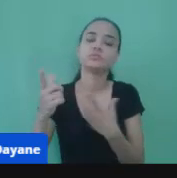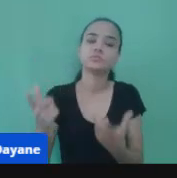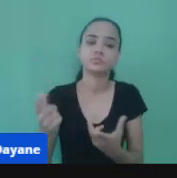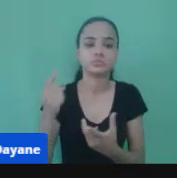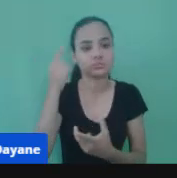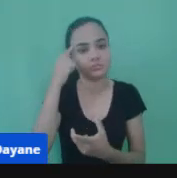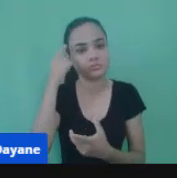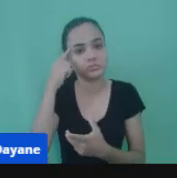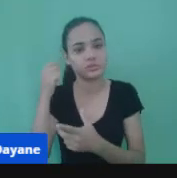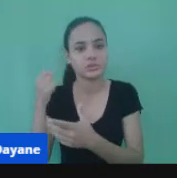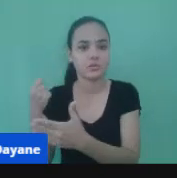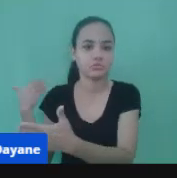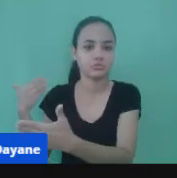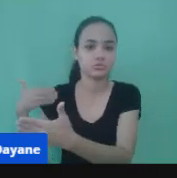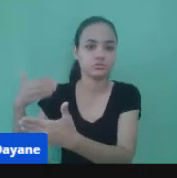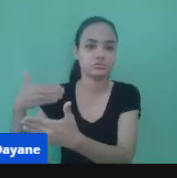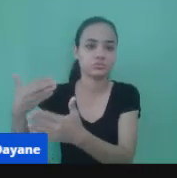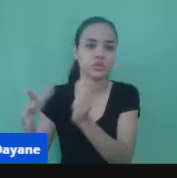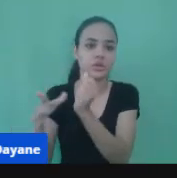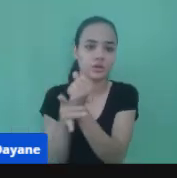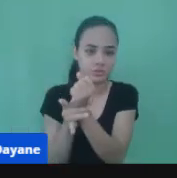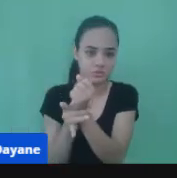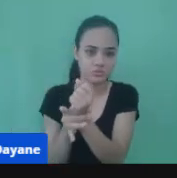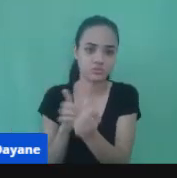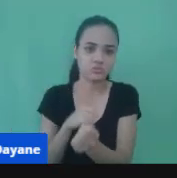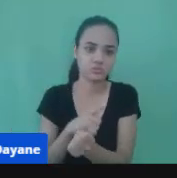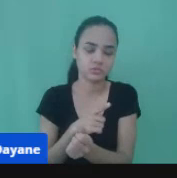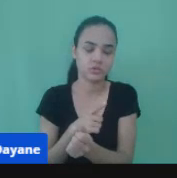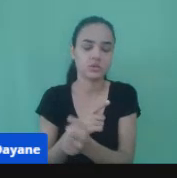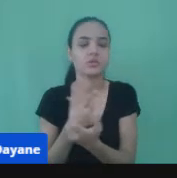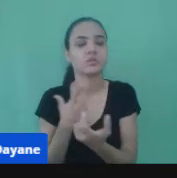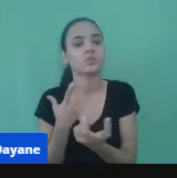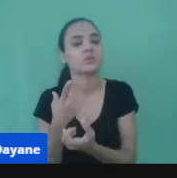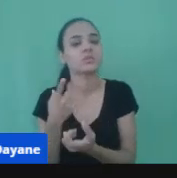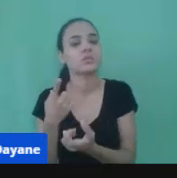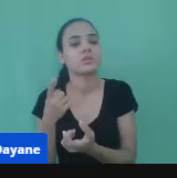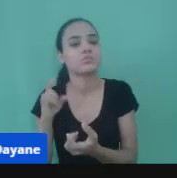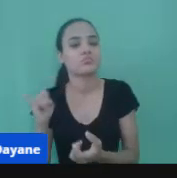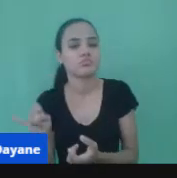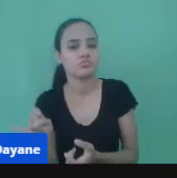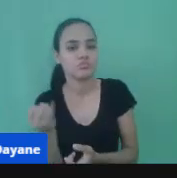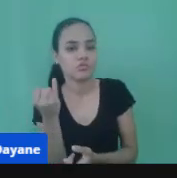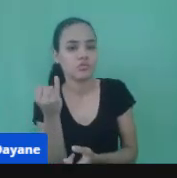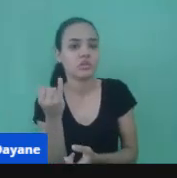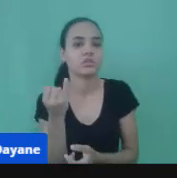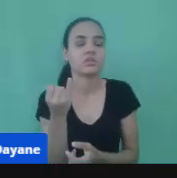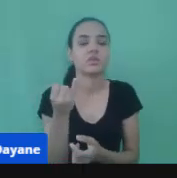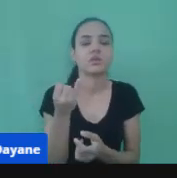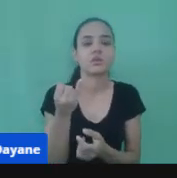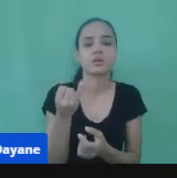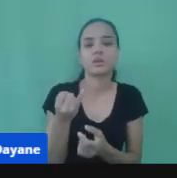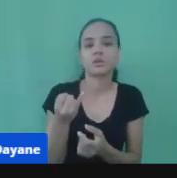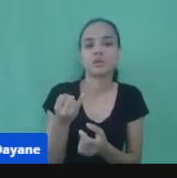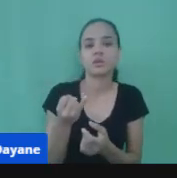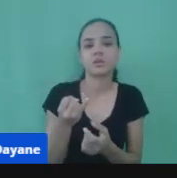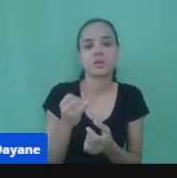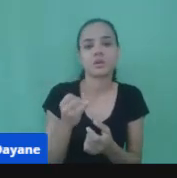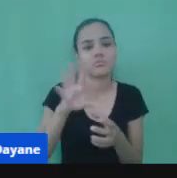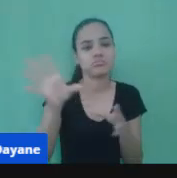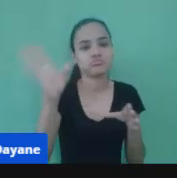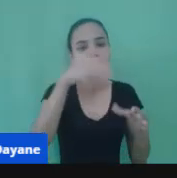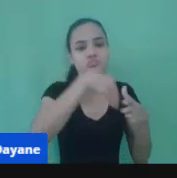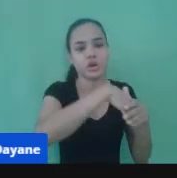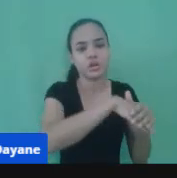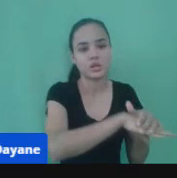ficou muito naquele negócio de economizar, reaproveitar, reciclar, e o reciclar é o que mais as indústrias utilizaram, né? Elas fazem